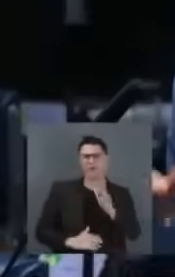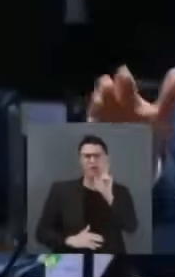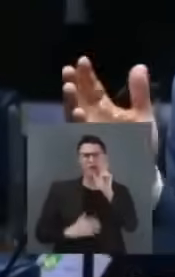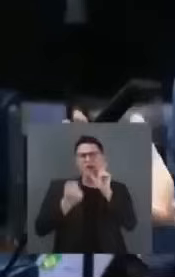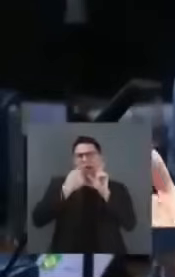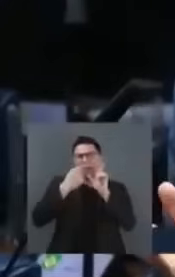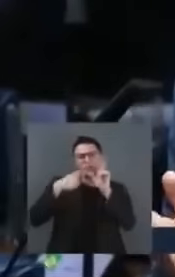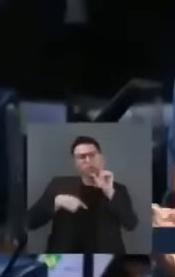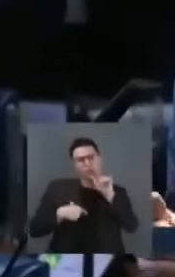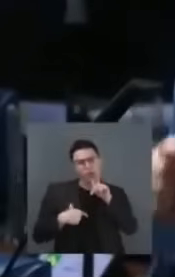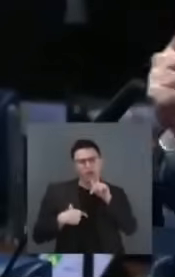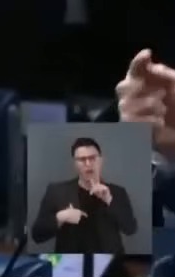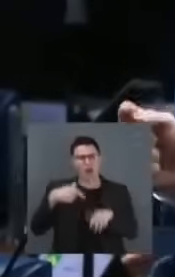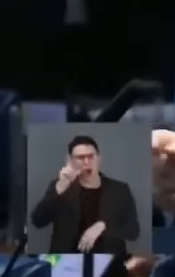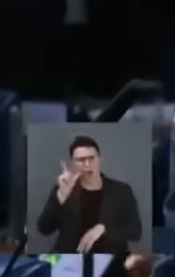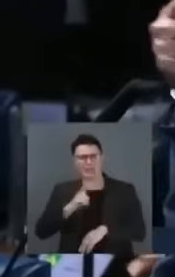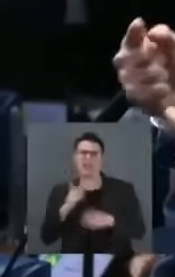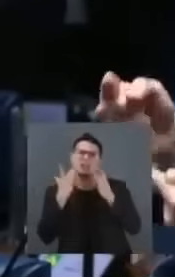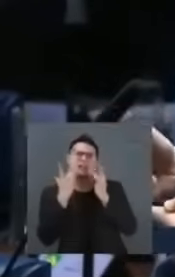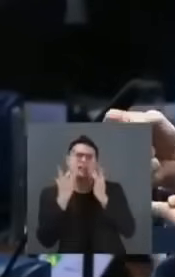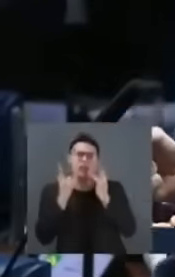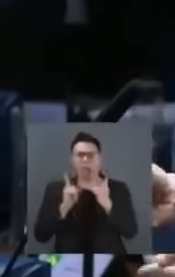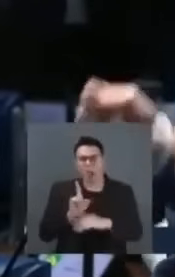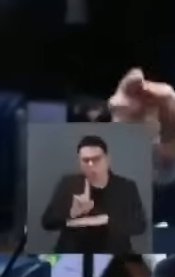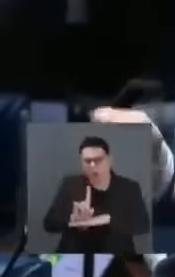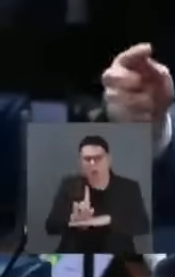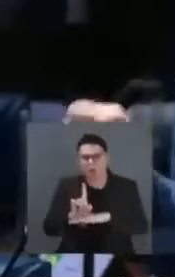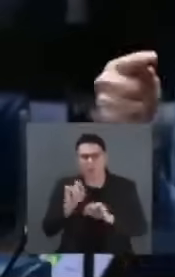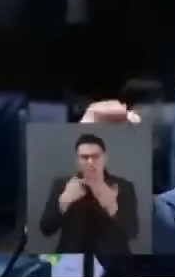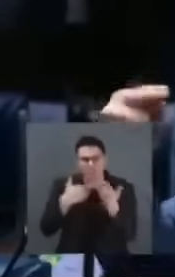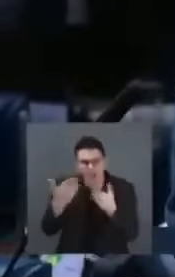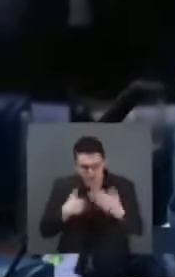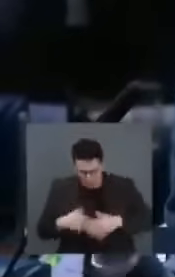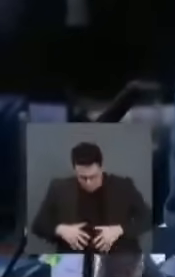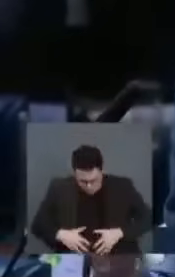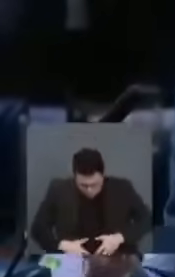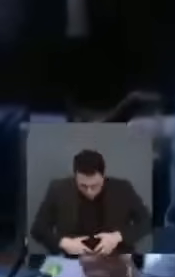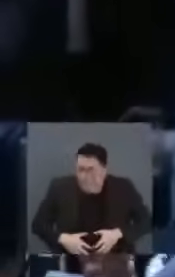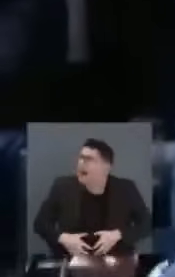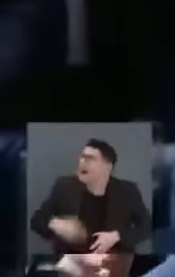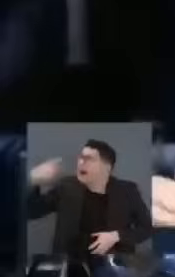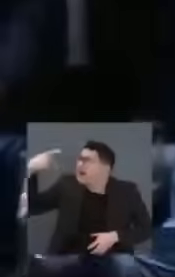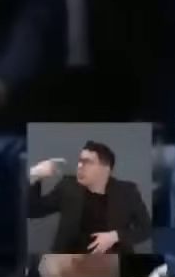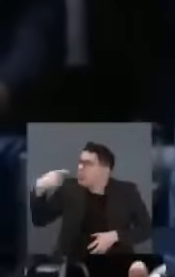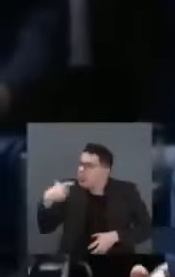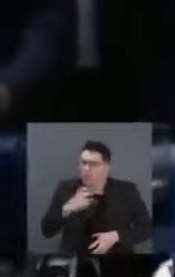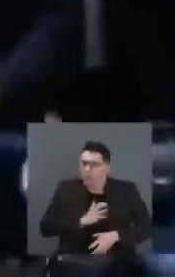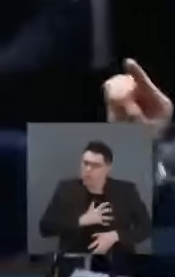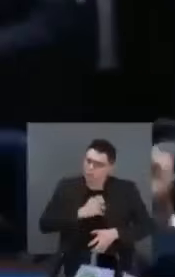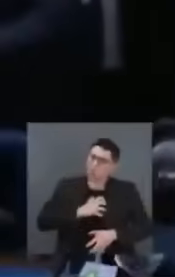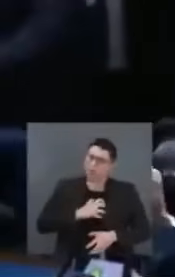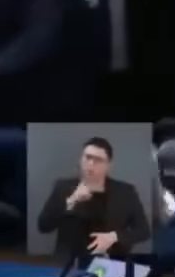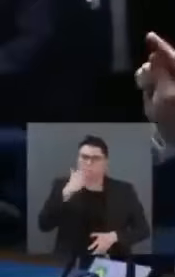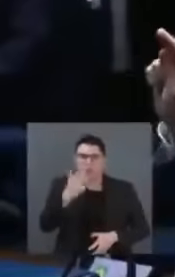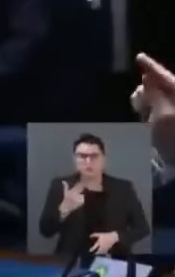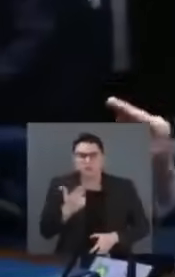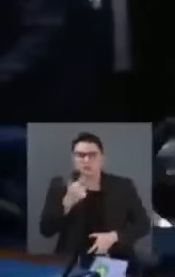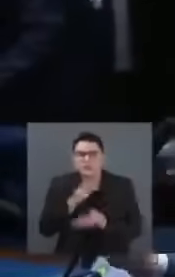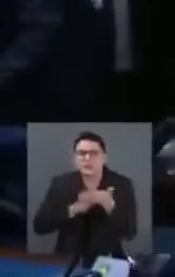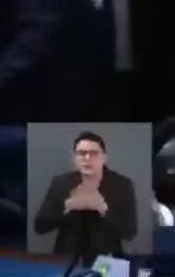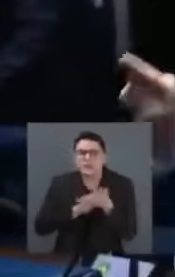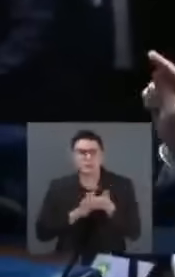ontem, uma encenação do que seria o diálogo de uma vida humana intraútero que está sendo interrompida,